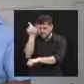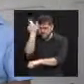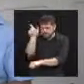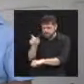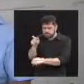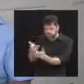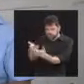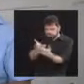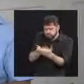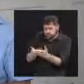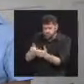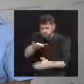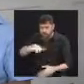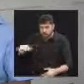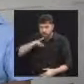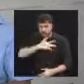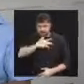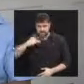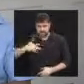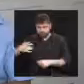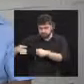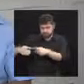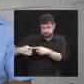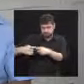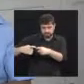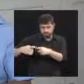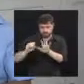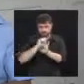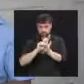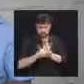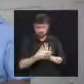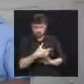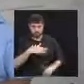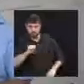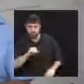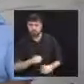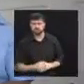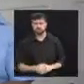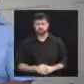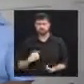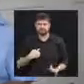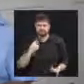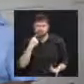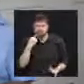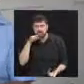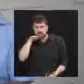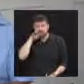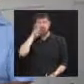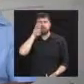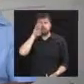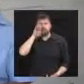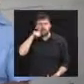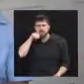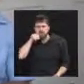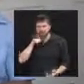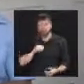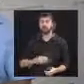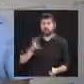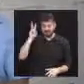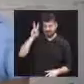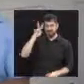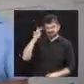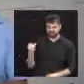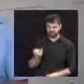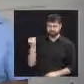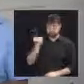personagens da saúde, da medicina no século XX. E a relação da língua? Ah, bem lembrado. É o